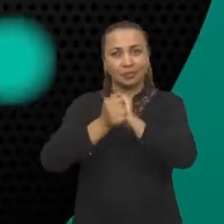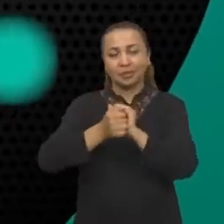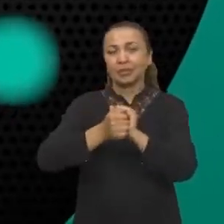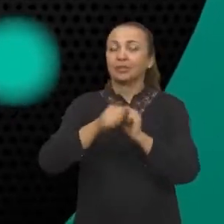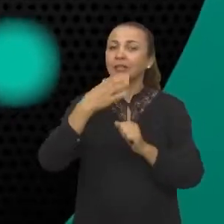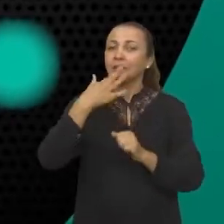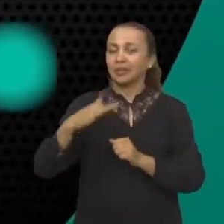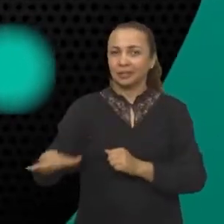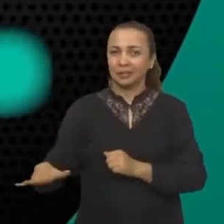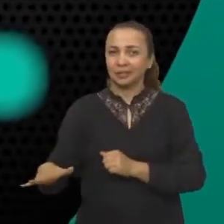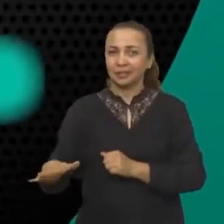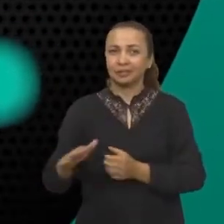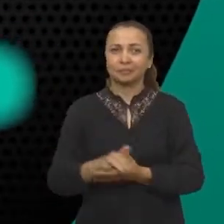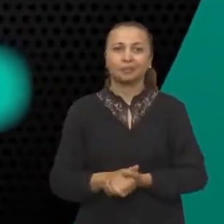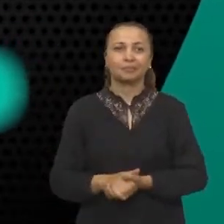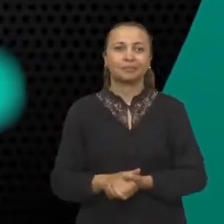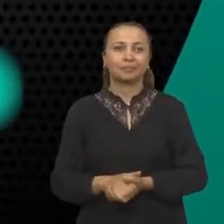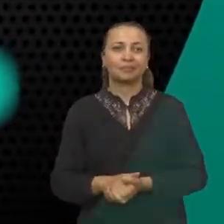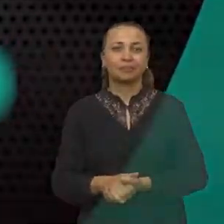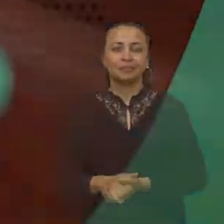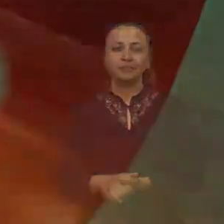crianças vítimas do Zika vírus.